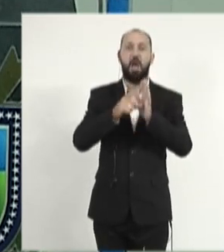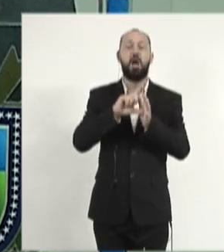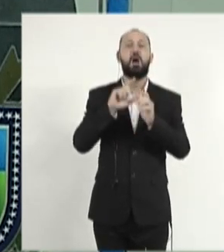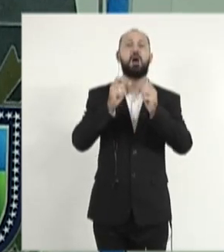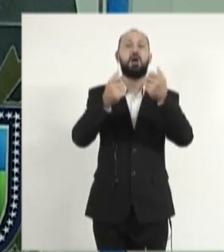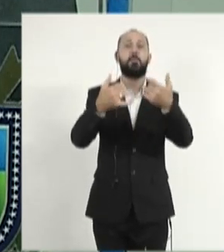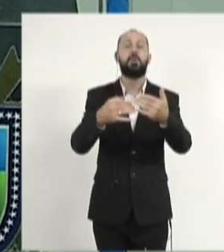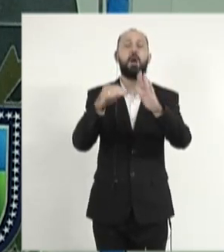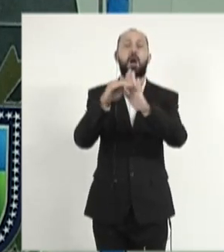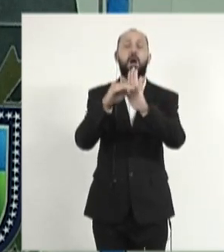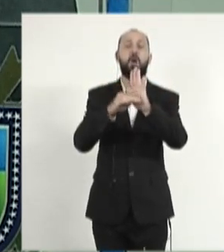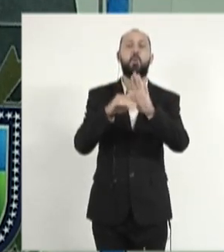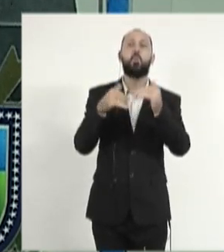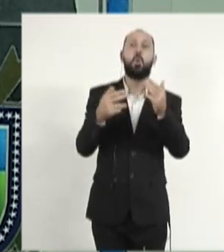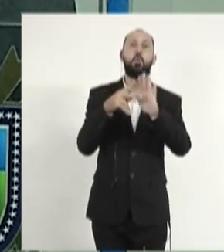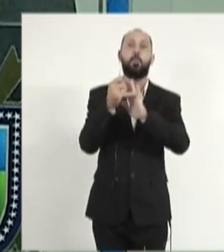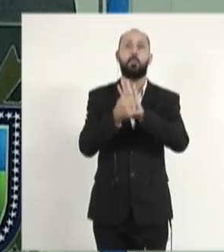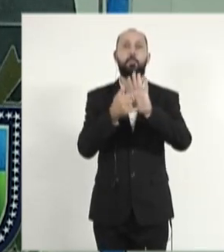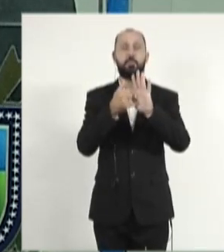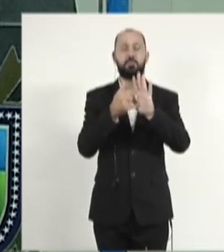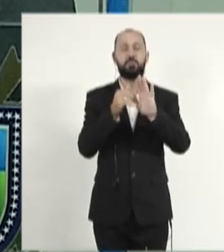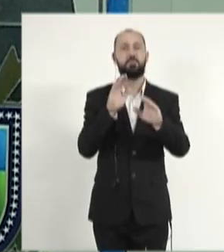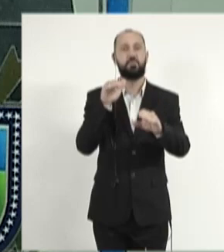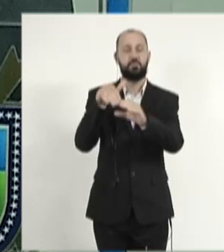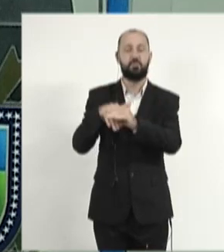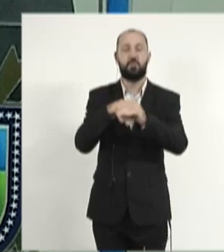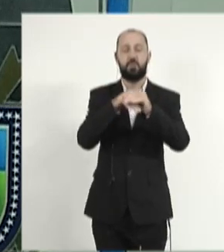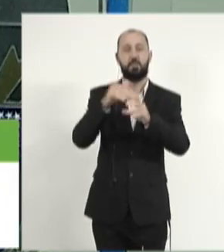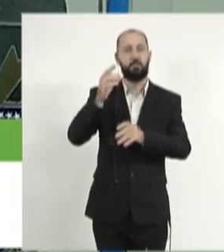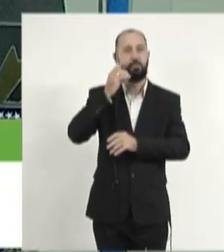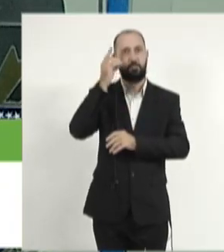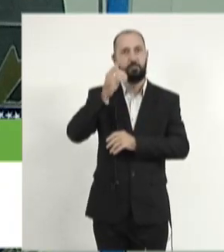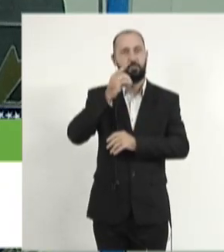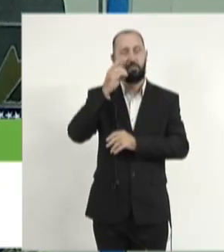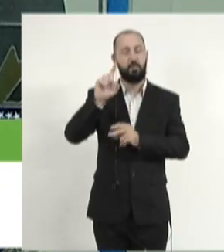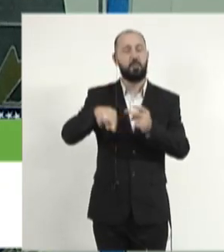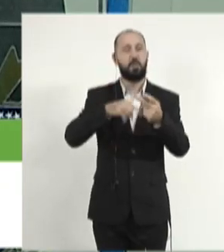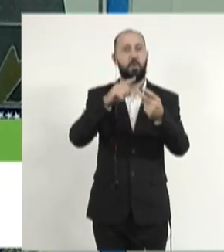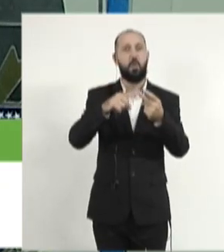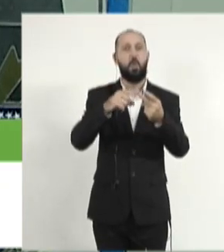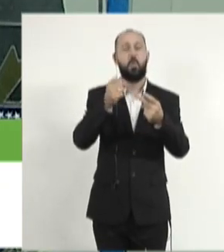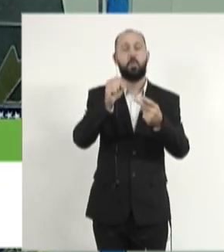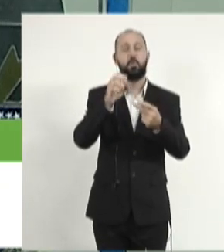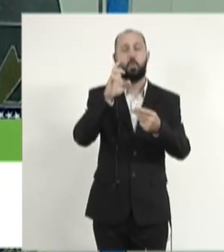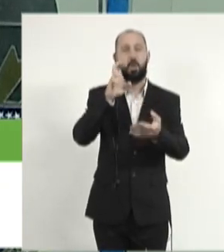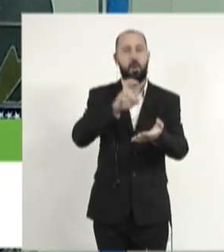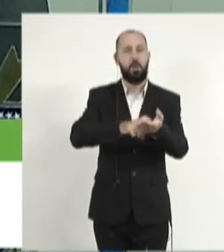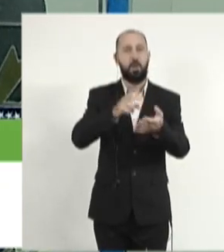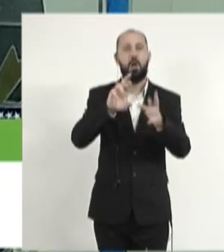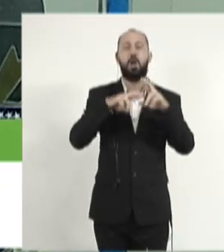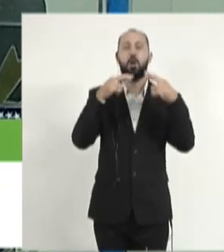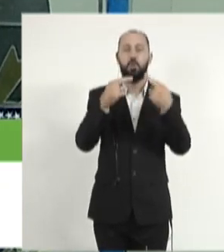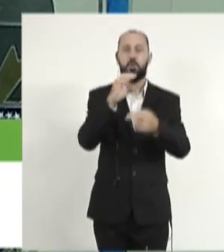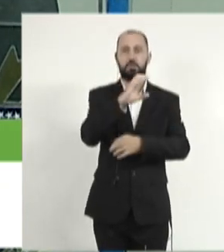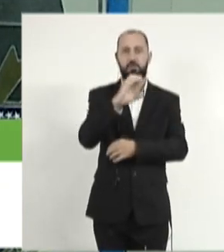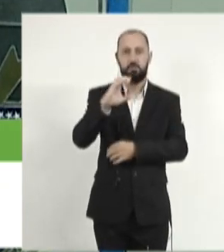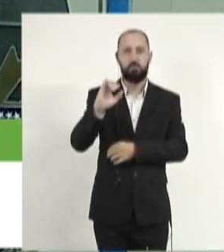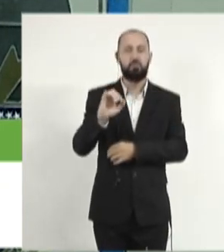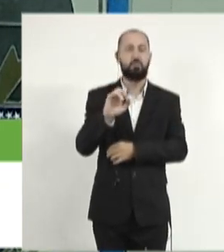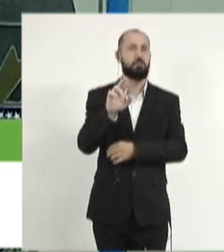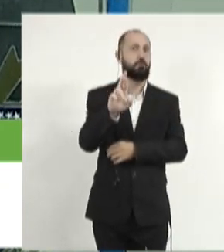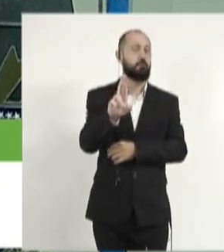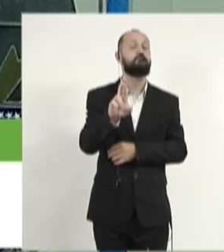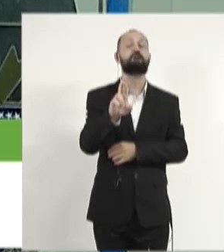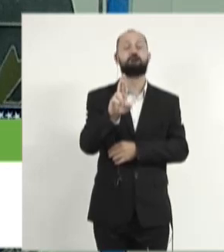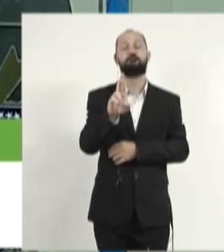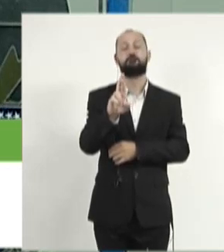aí a ordem do dia, quais projetos devem ser votados pelos deputados. Logo em seguida, às 8 horas da manhã, reunião da Comissão de Constituição,